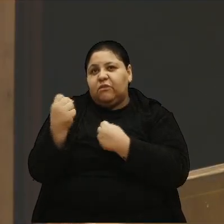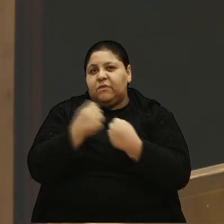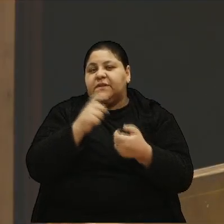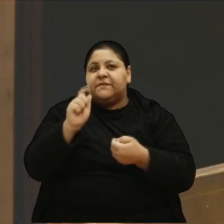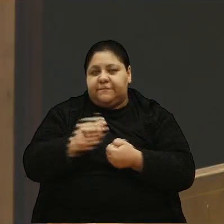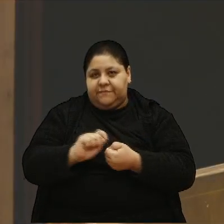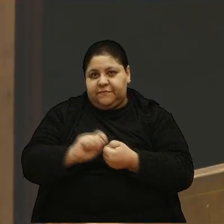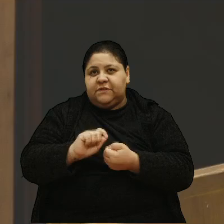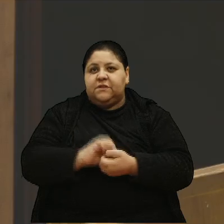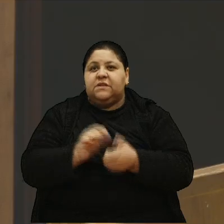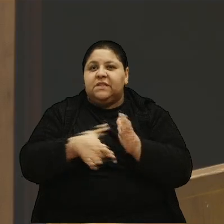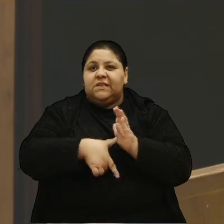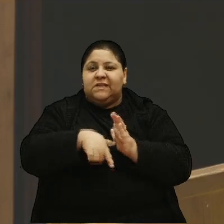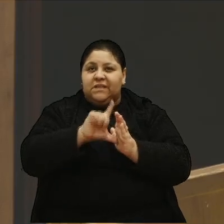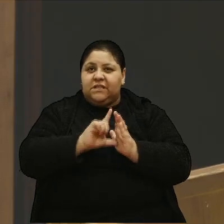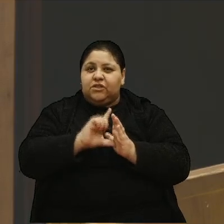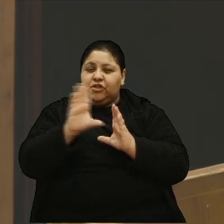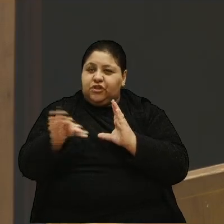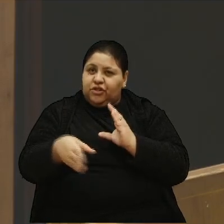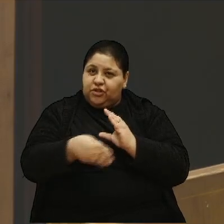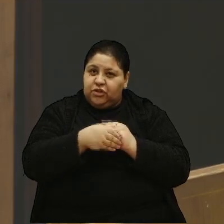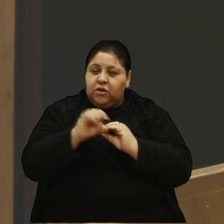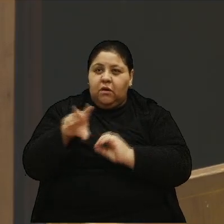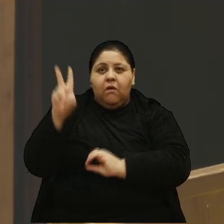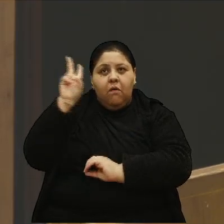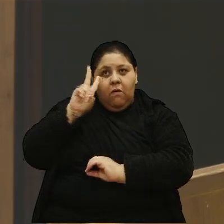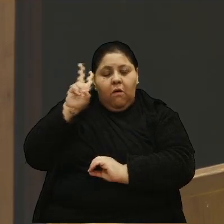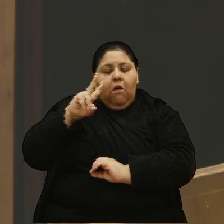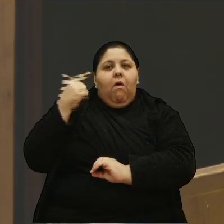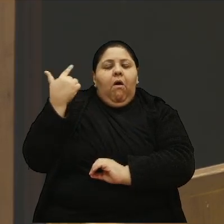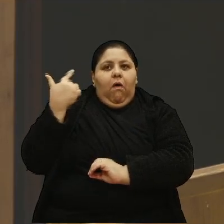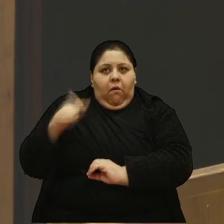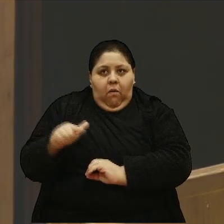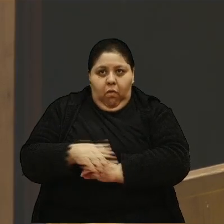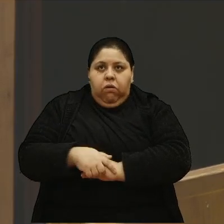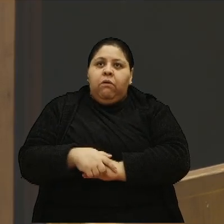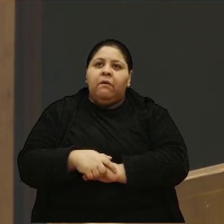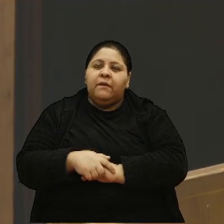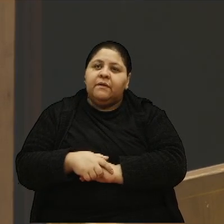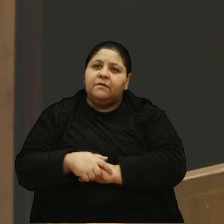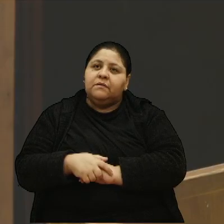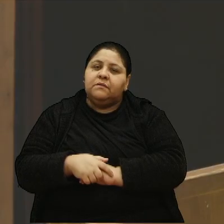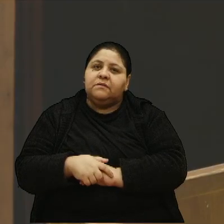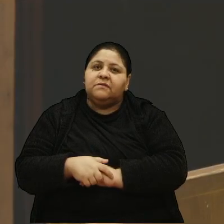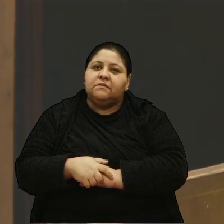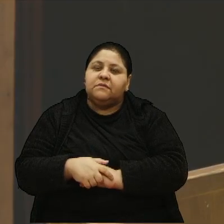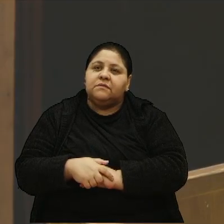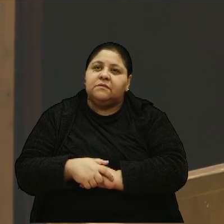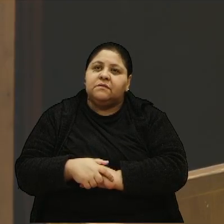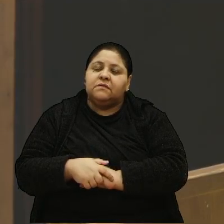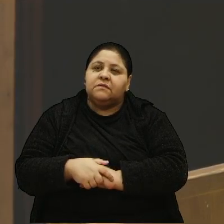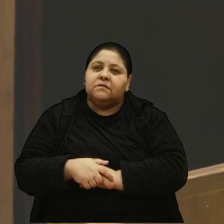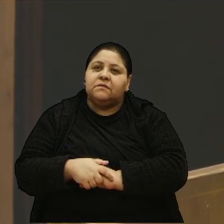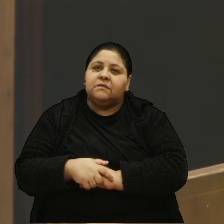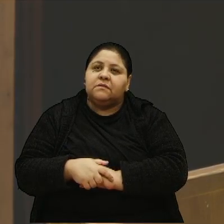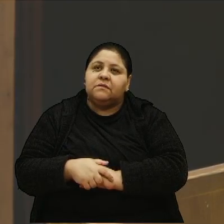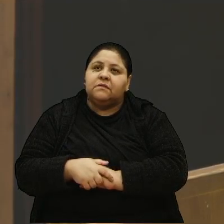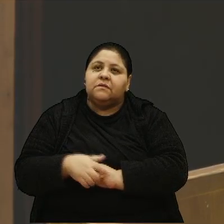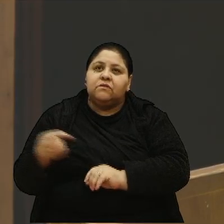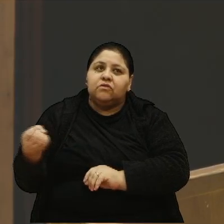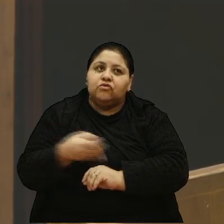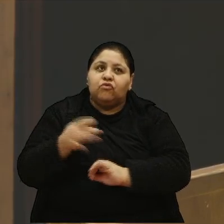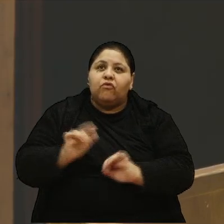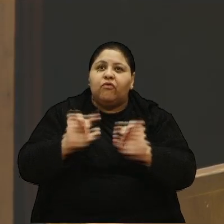aqui, e antes de caminhar à parte, só lembrar também mais uma questão, que é justamente um novo